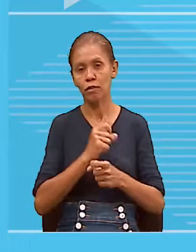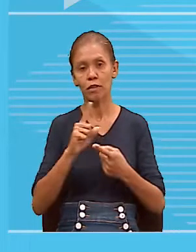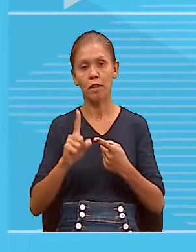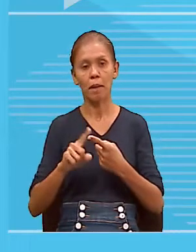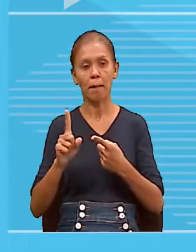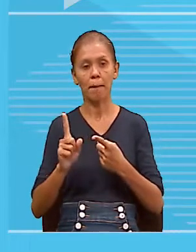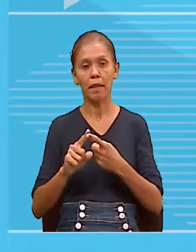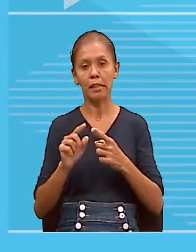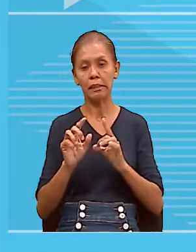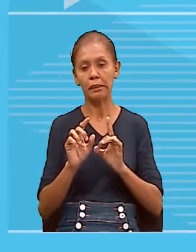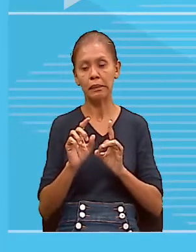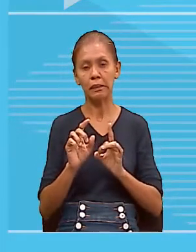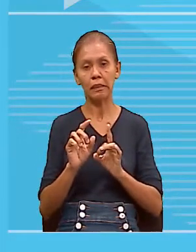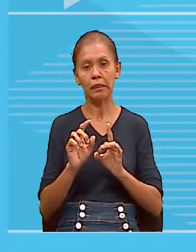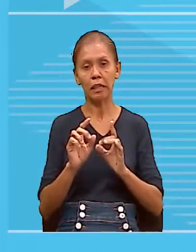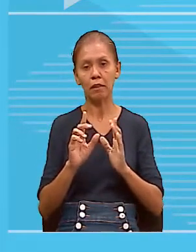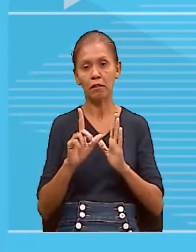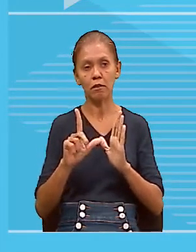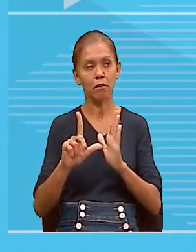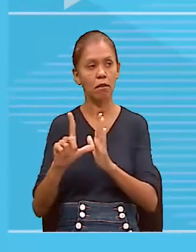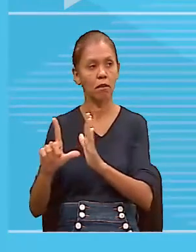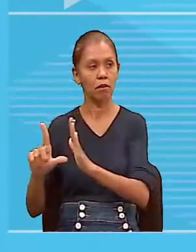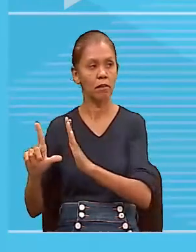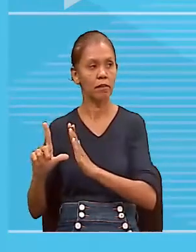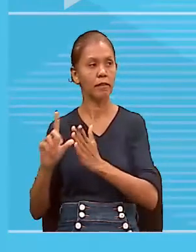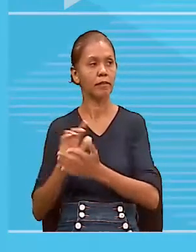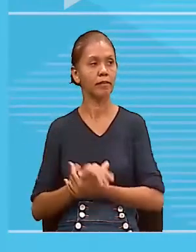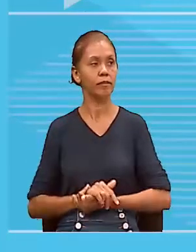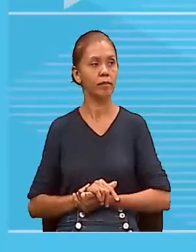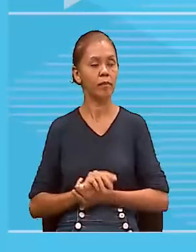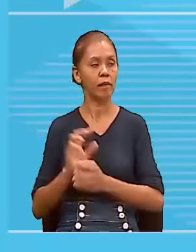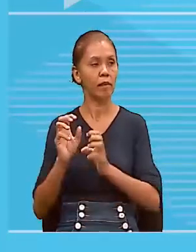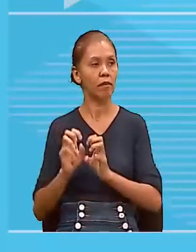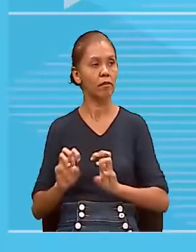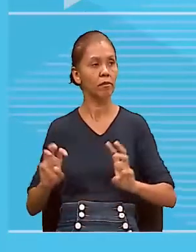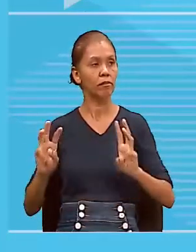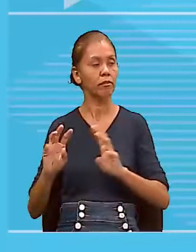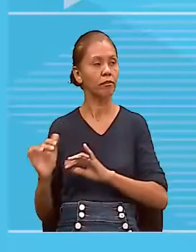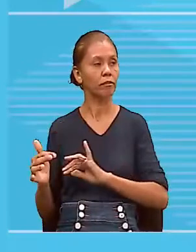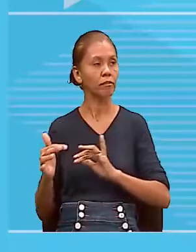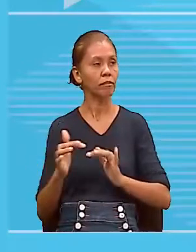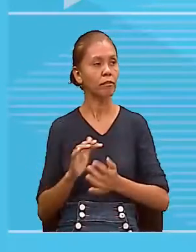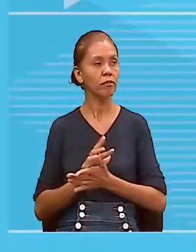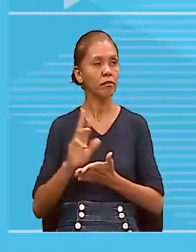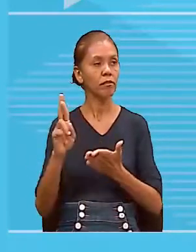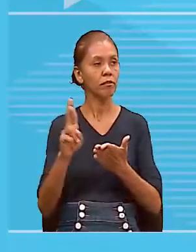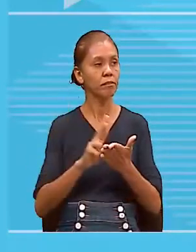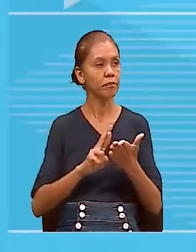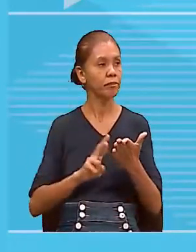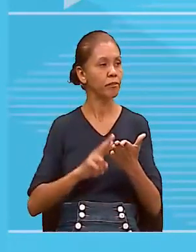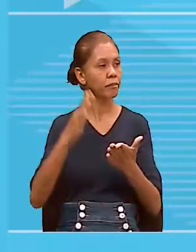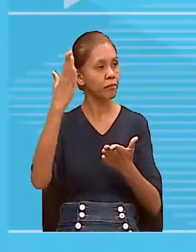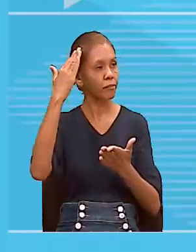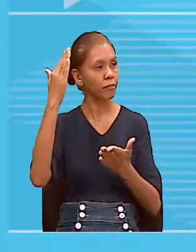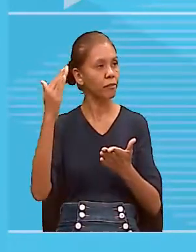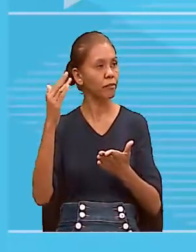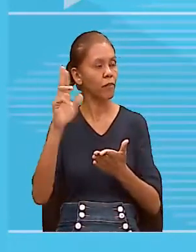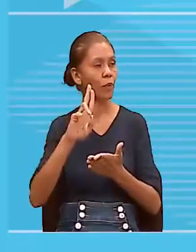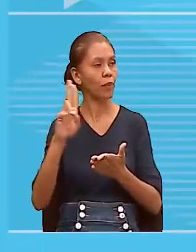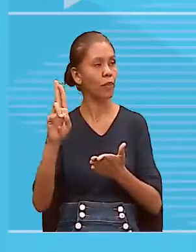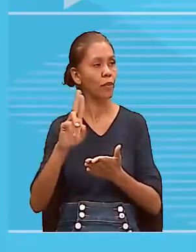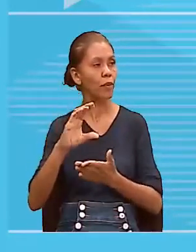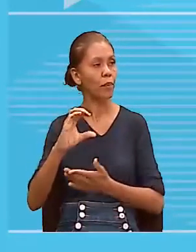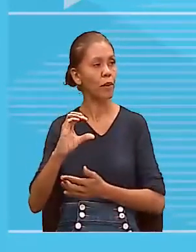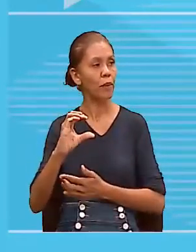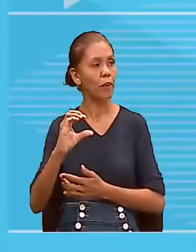show aí essa parte Inicial beleza Tá aí a famosa revista O Cruzeiro muito famosa nos